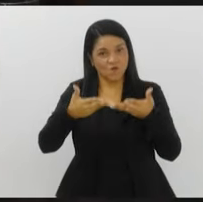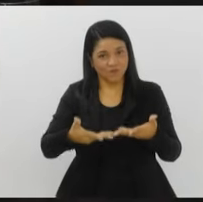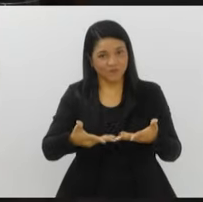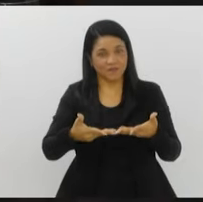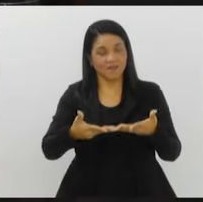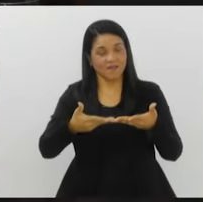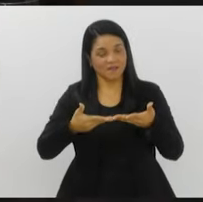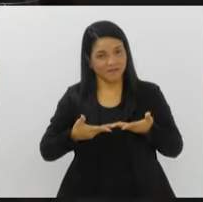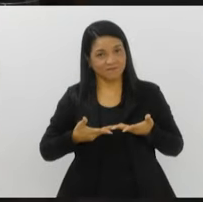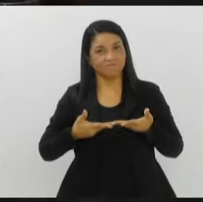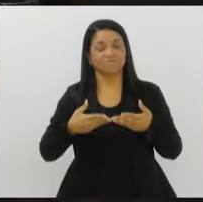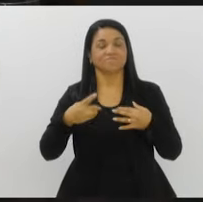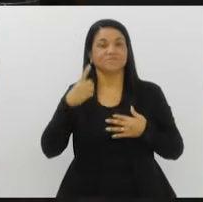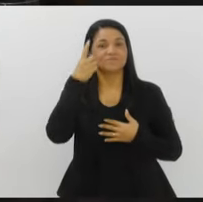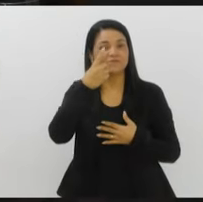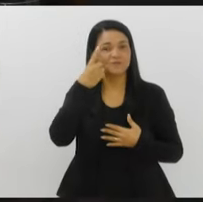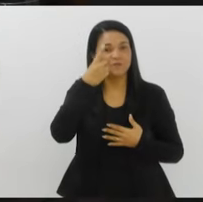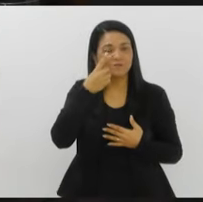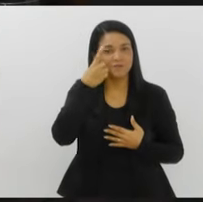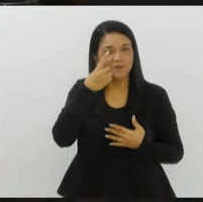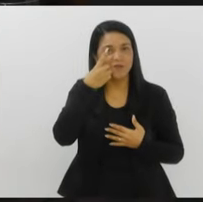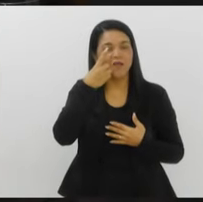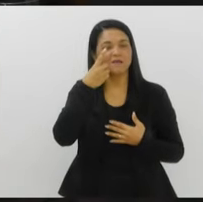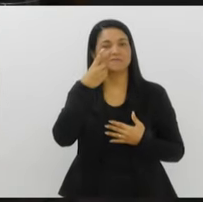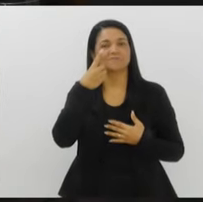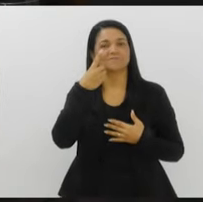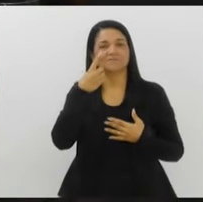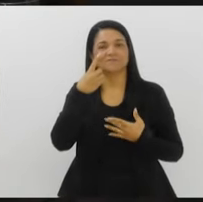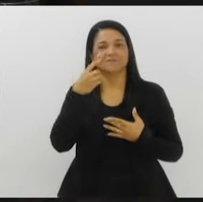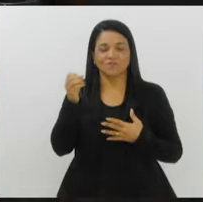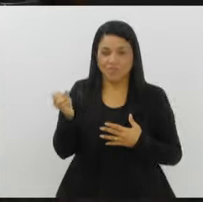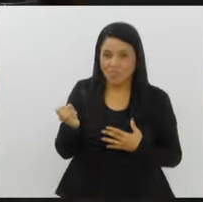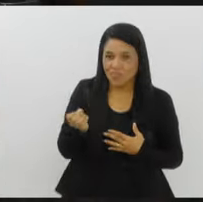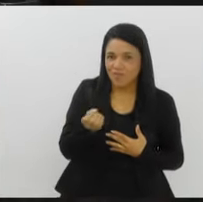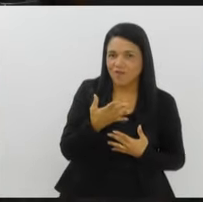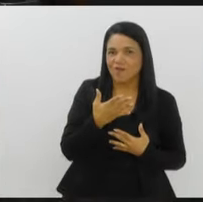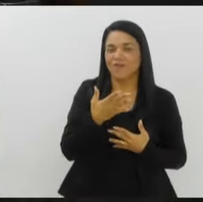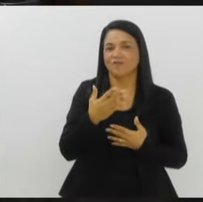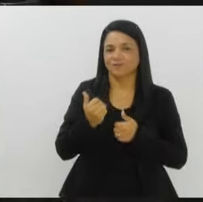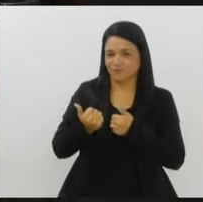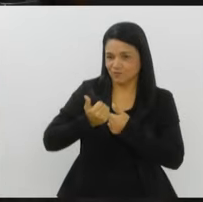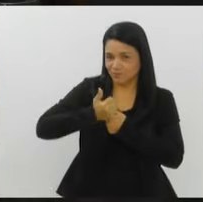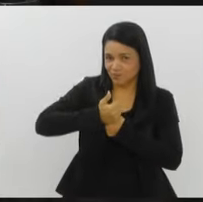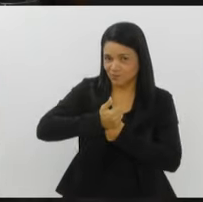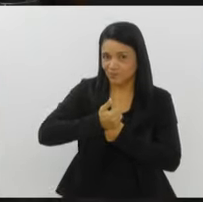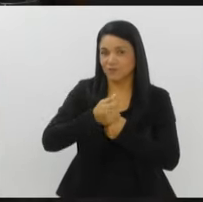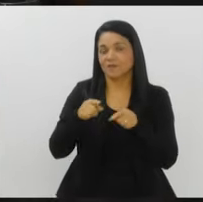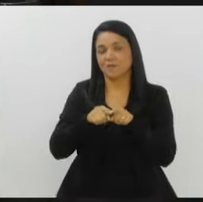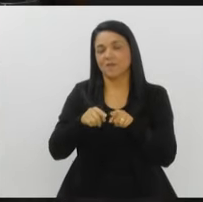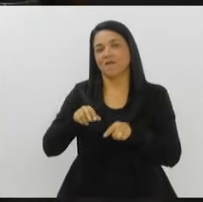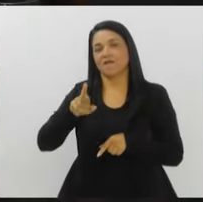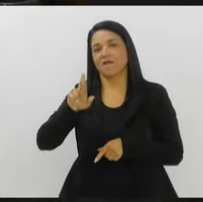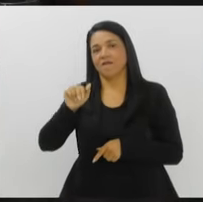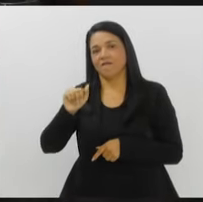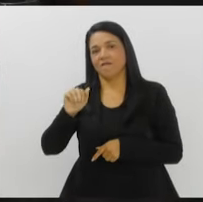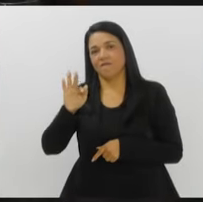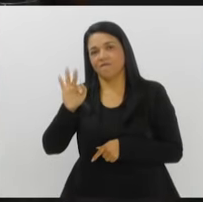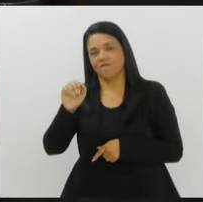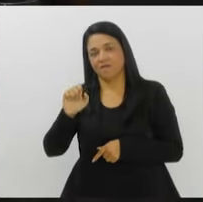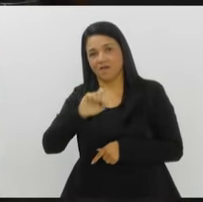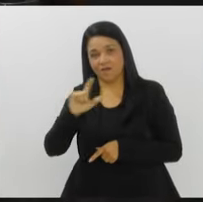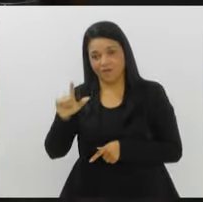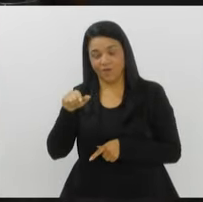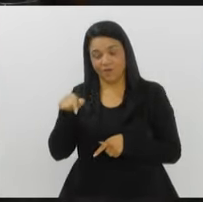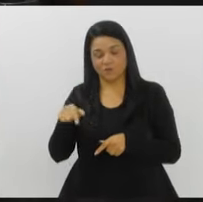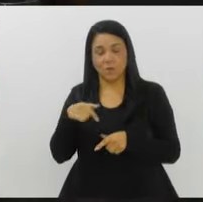novos deputados, todos que ingressaram, os novos deputados e o deputado Rafael Nobre. A ficha está aqui, querendo só pegar